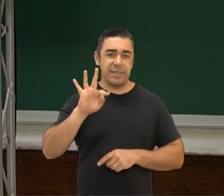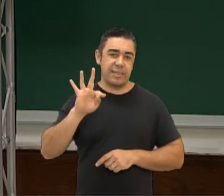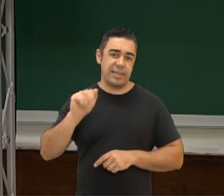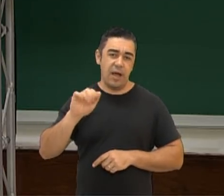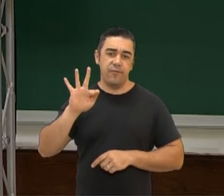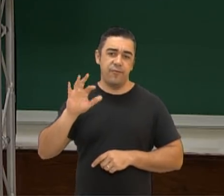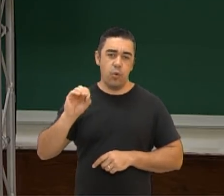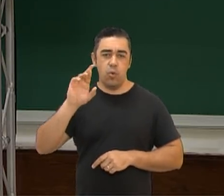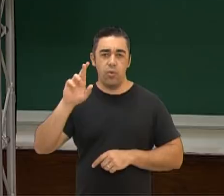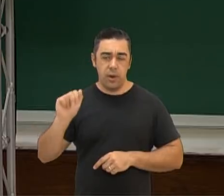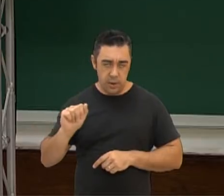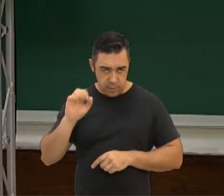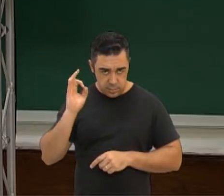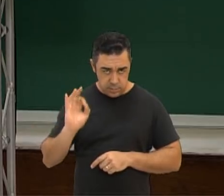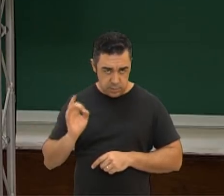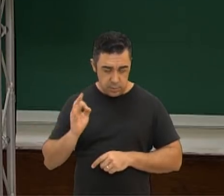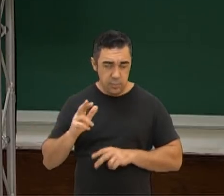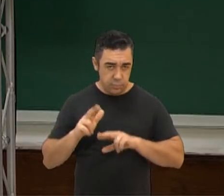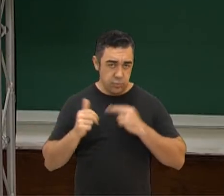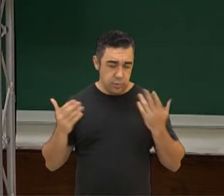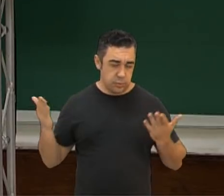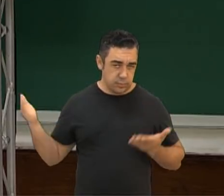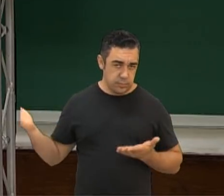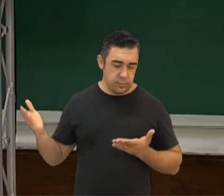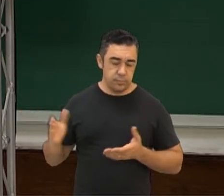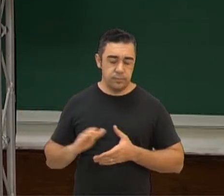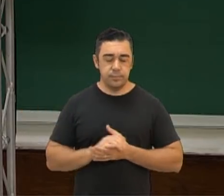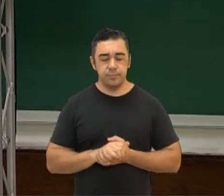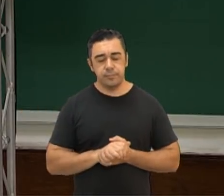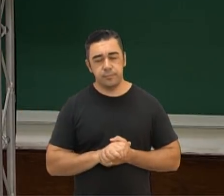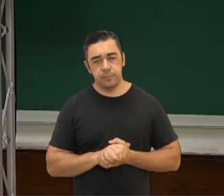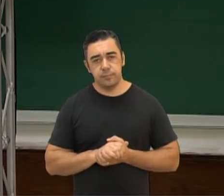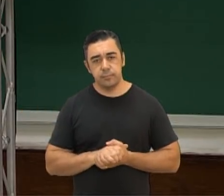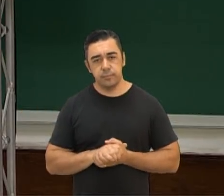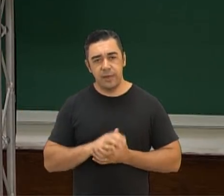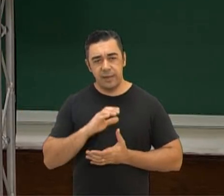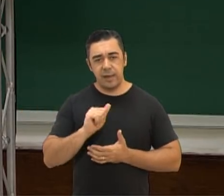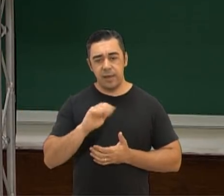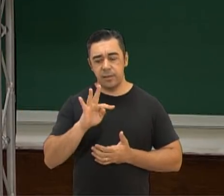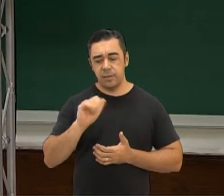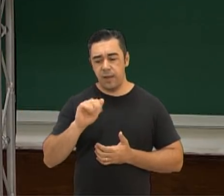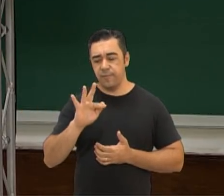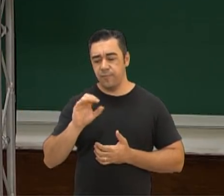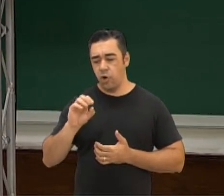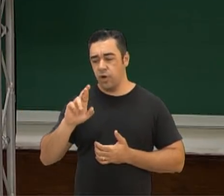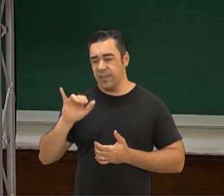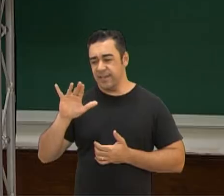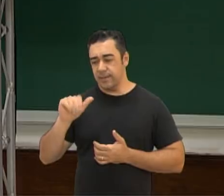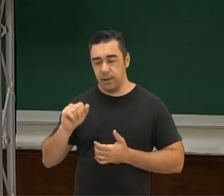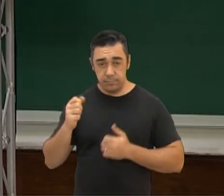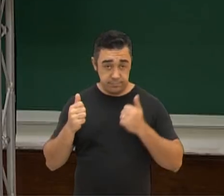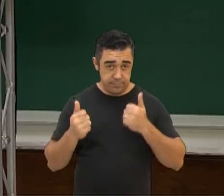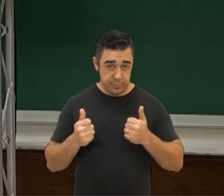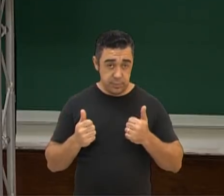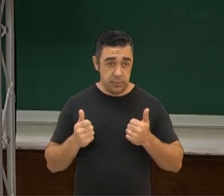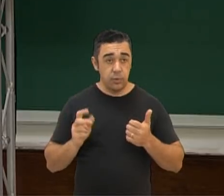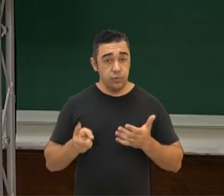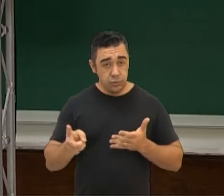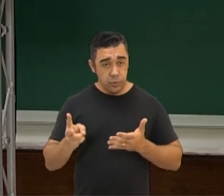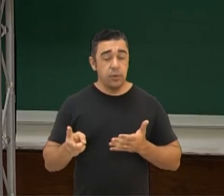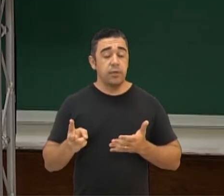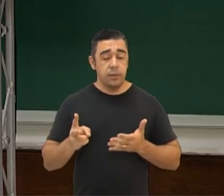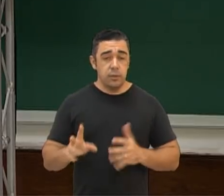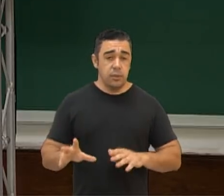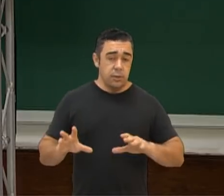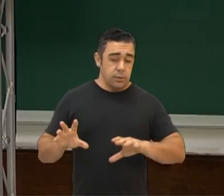a ela, a princesa, ok? Por isso que a gente chama de referência catafórica, ok? Então, muito bem, a gente vai, né, se